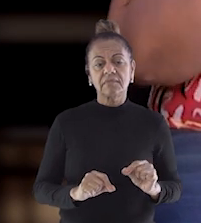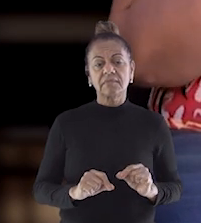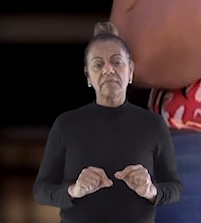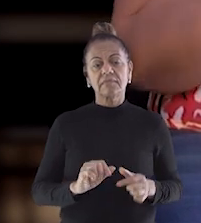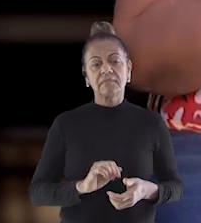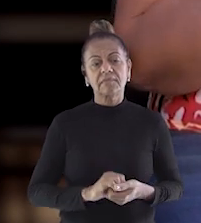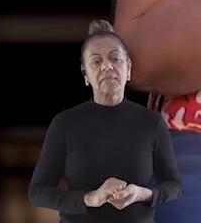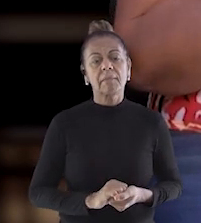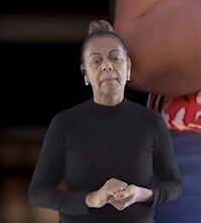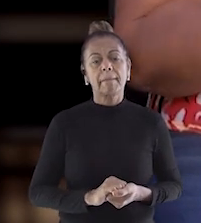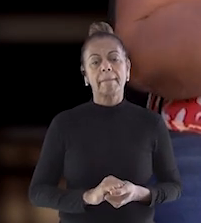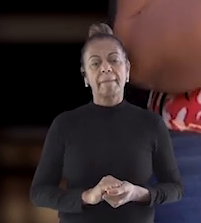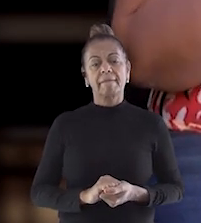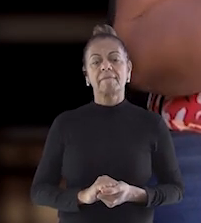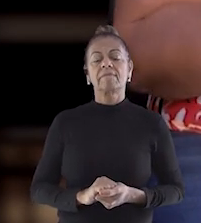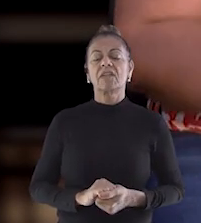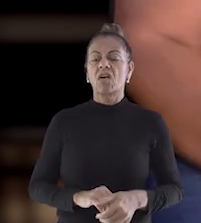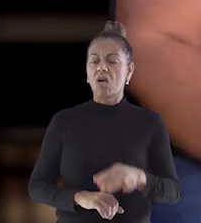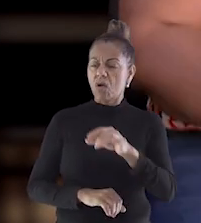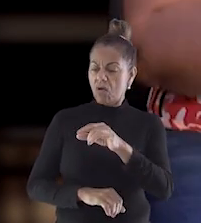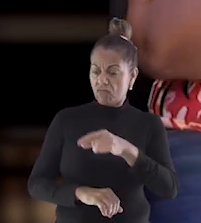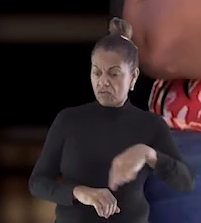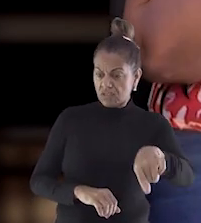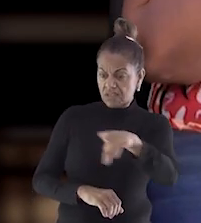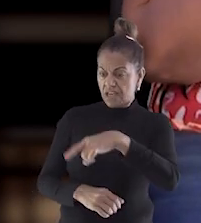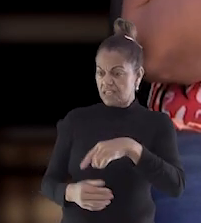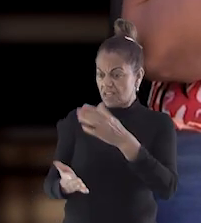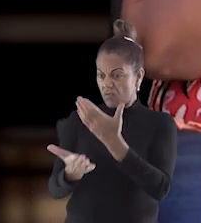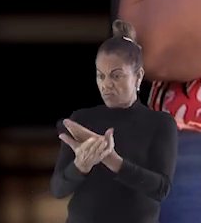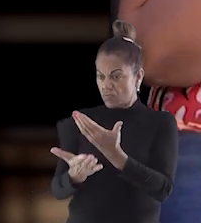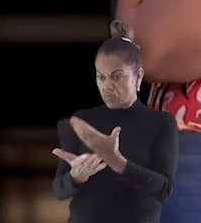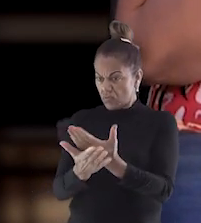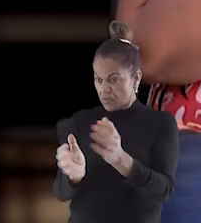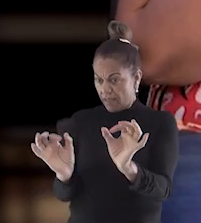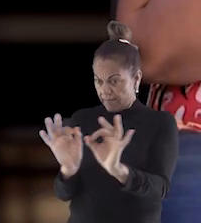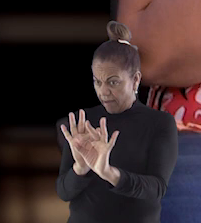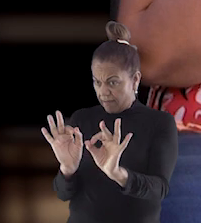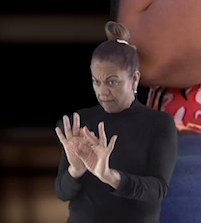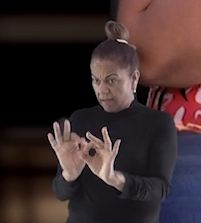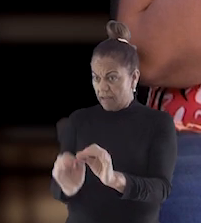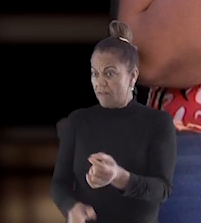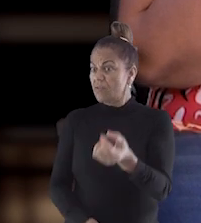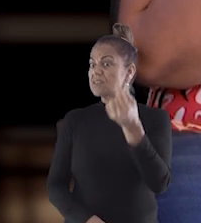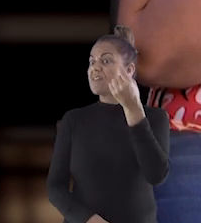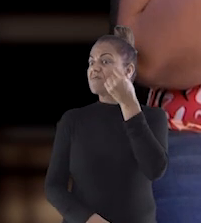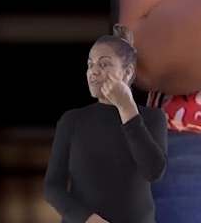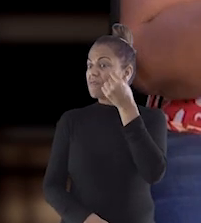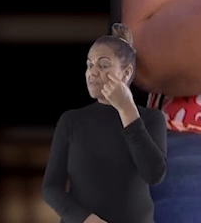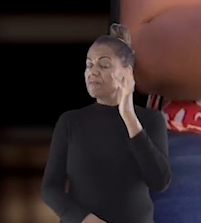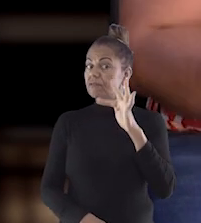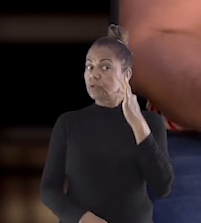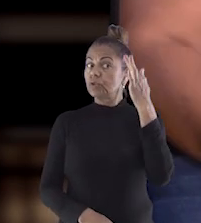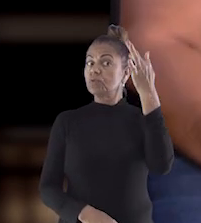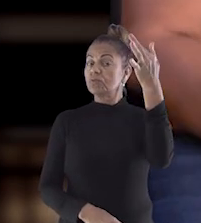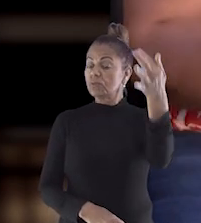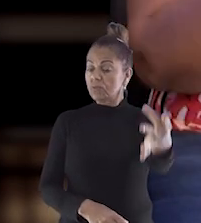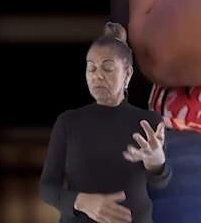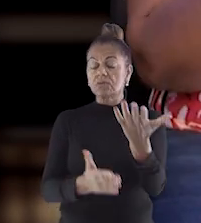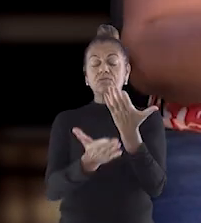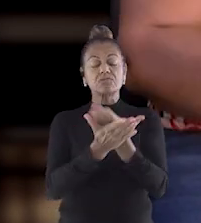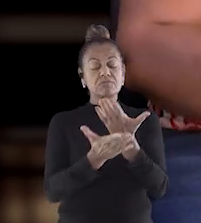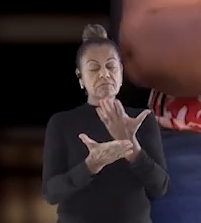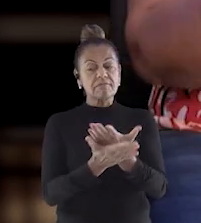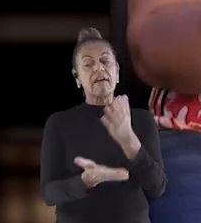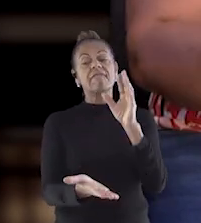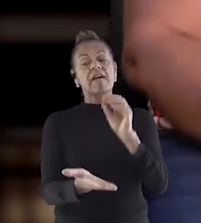disso, porque se fosse hoje, ela falava assim, olha, eu não tenho estudo, mas lá na frente vocês vão